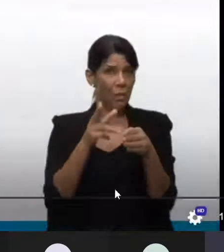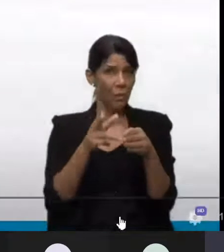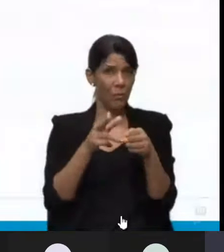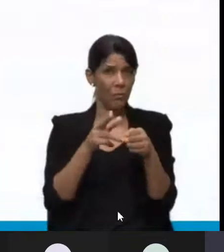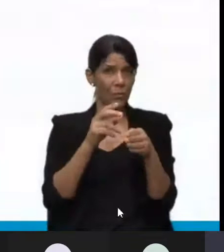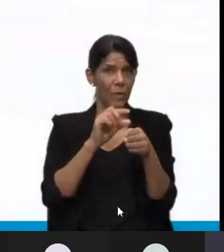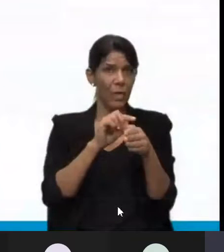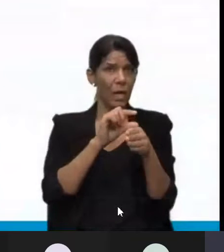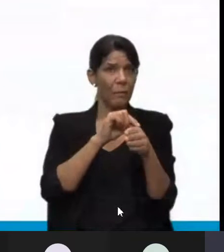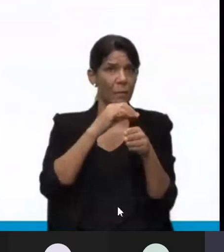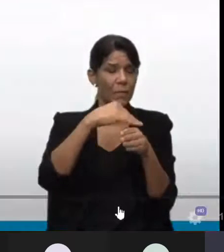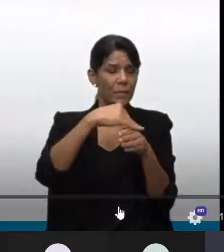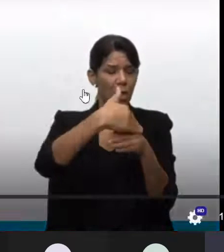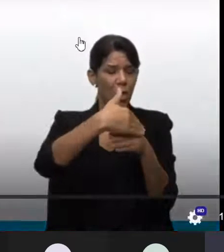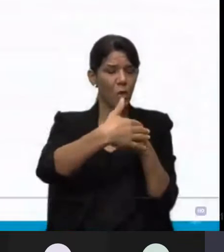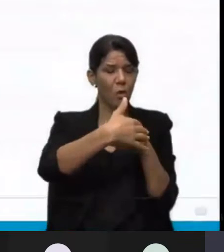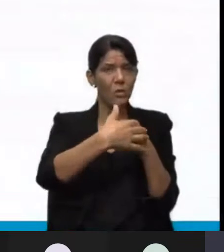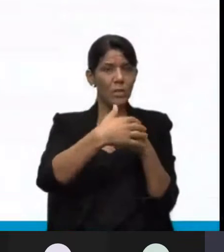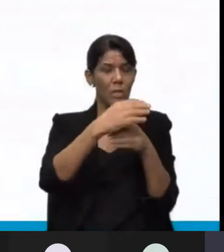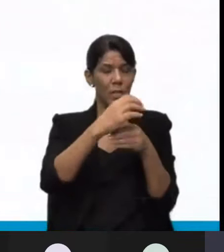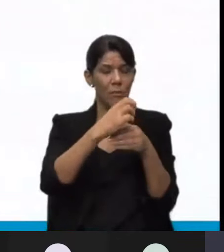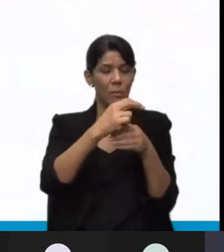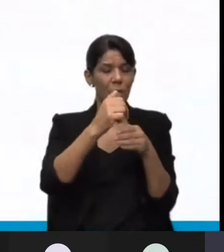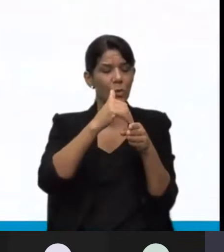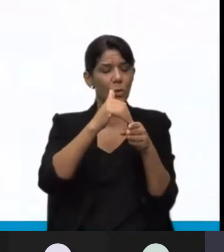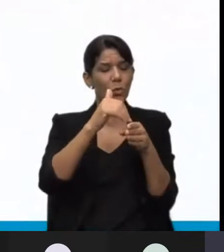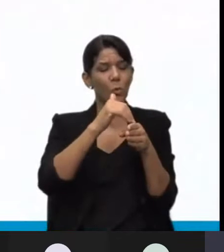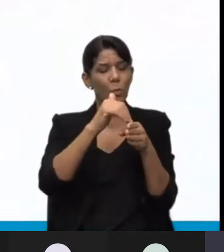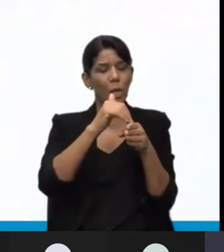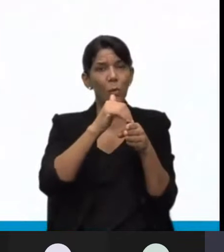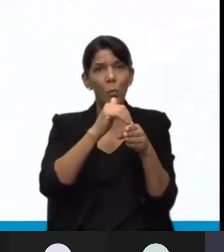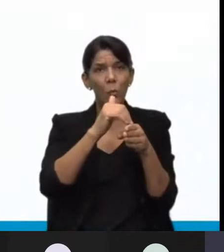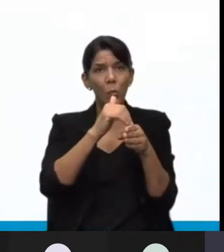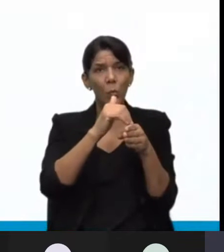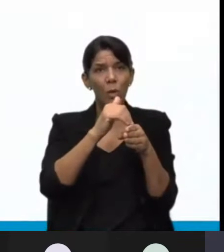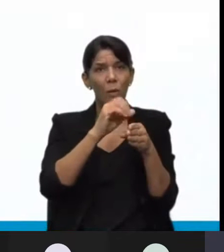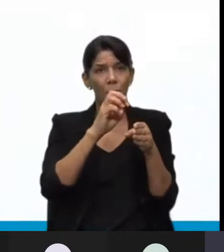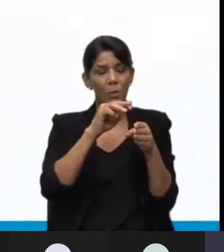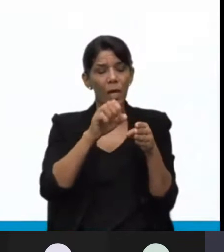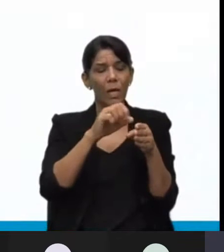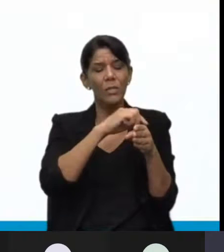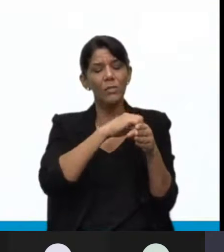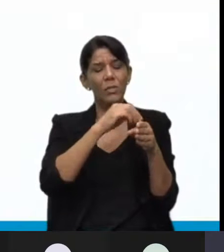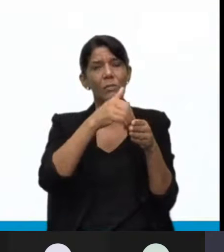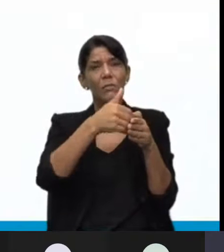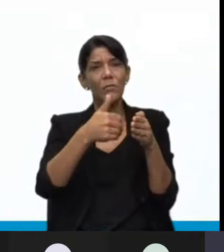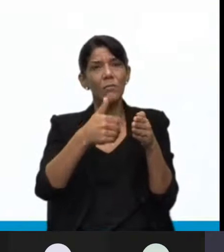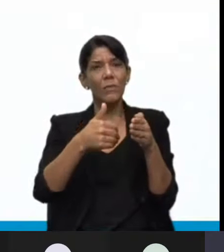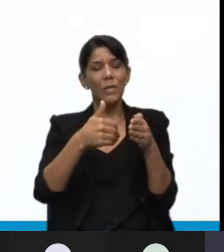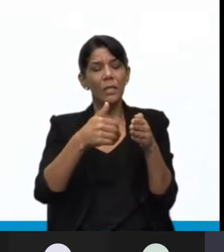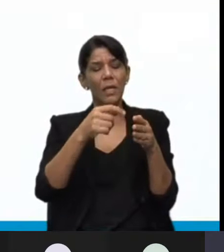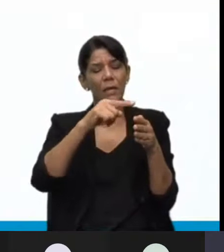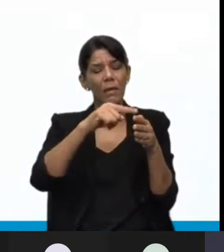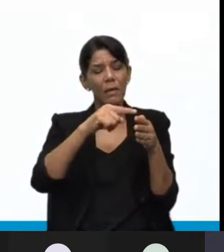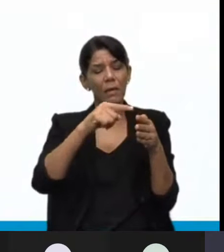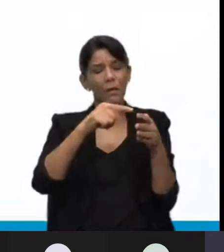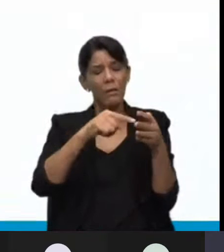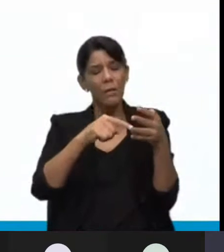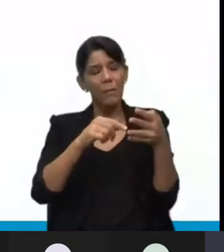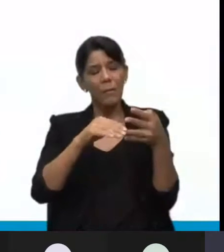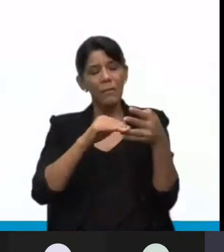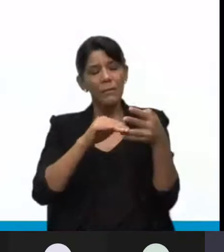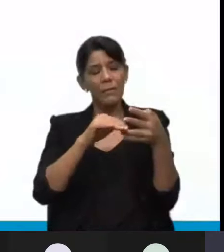coisa. Ó, a mais externa aqui, o epicárdio, a intermediária aqui vai ser o miocárdio, e aqui a mais